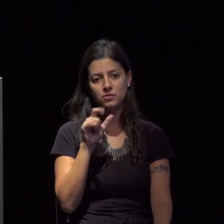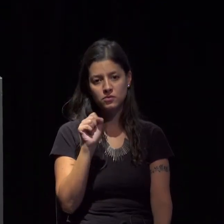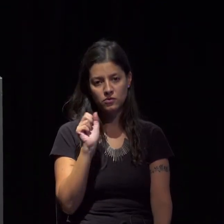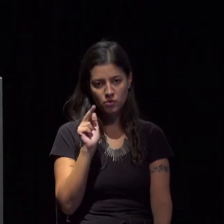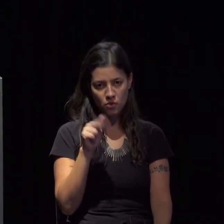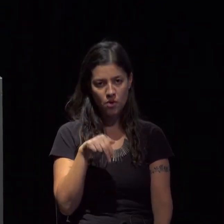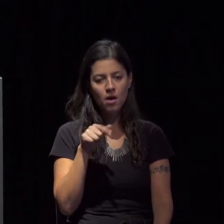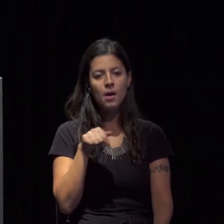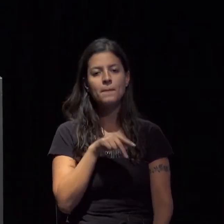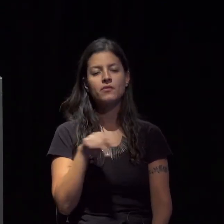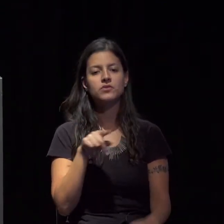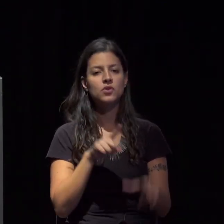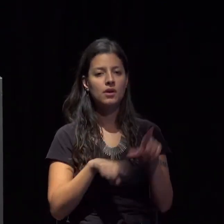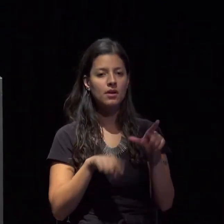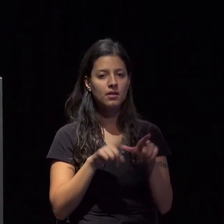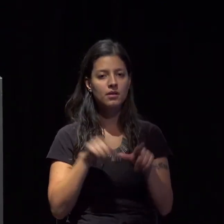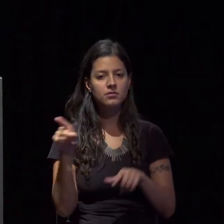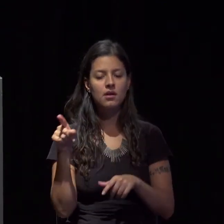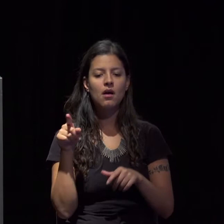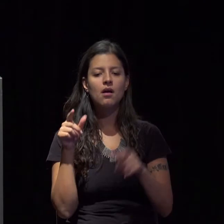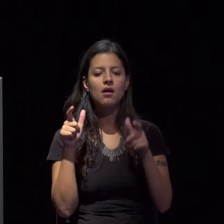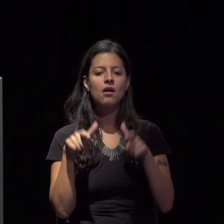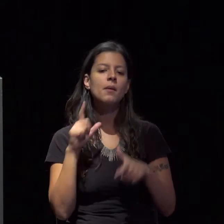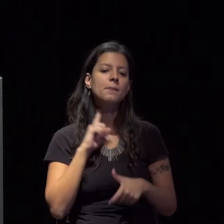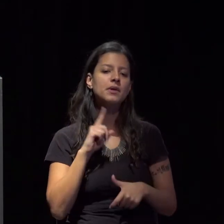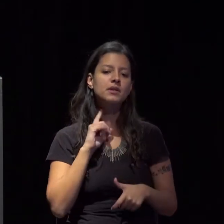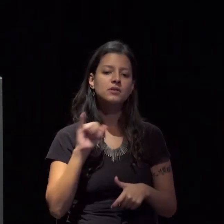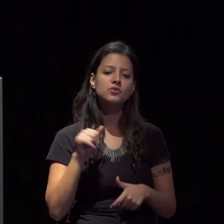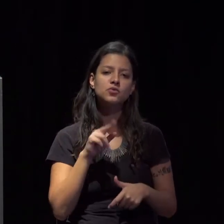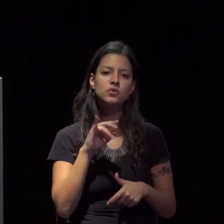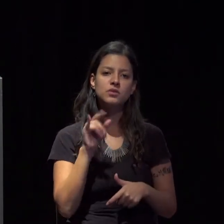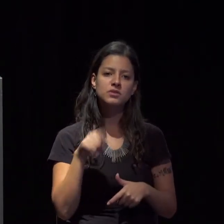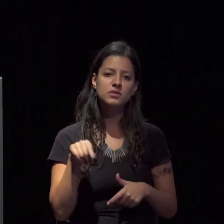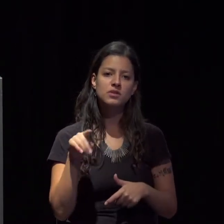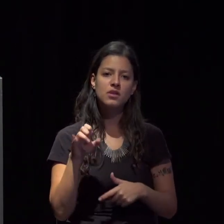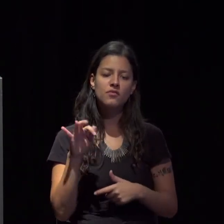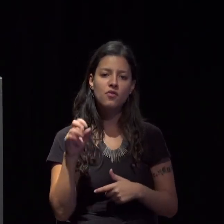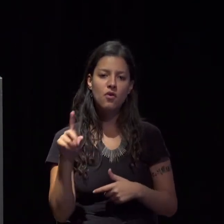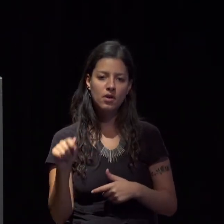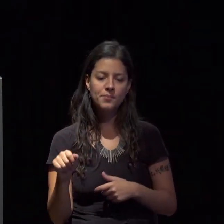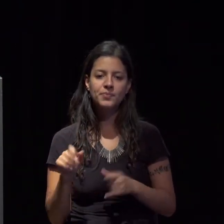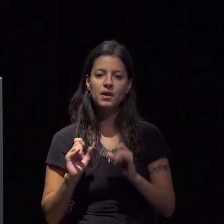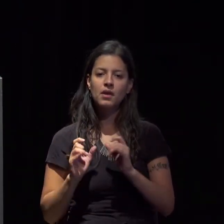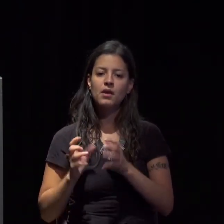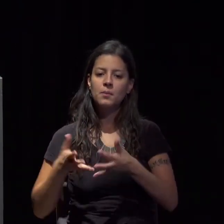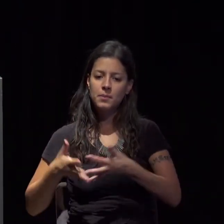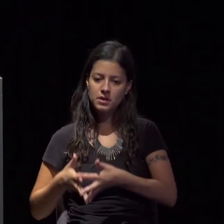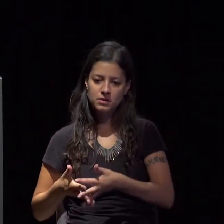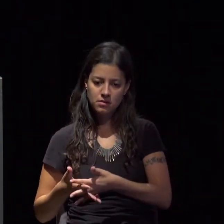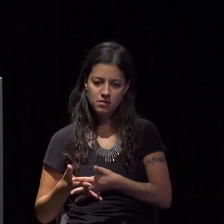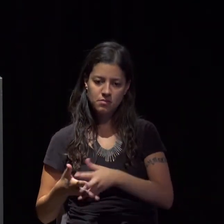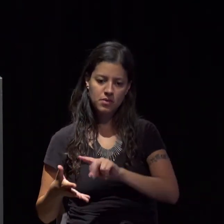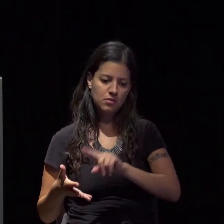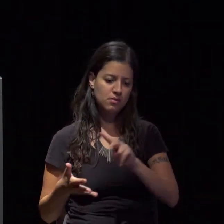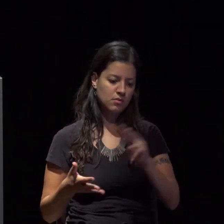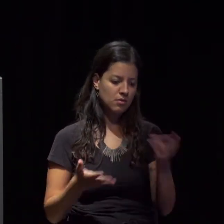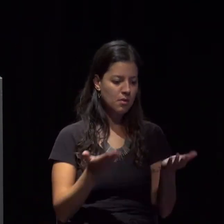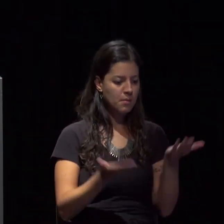da Universidade Federal de Juiz de Fora, publicou Do Presépio à Balança, Representações Sociais da Vida Religiosa,